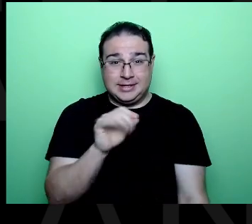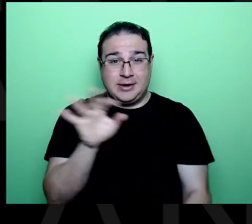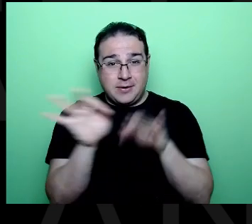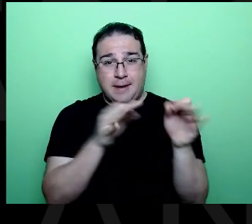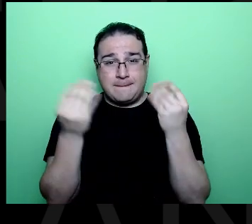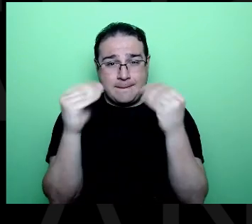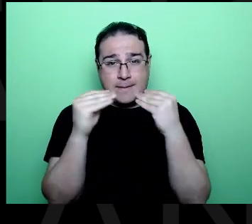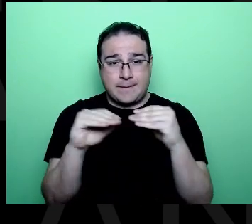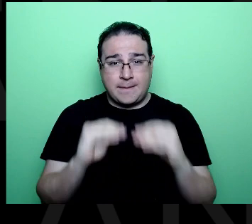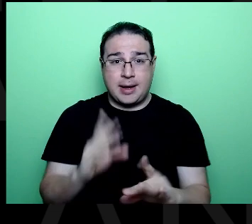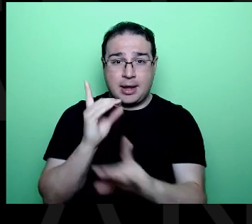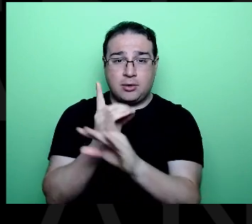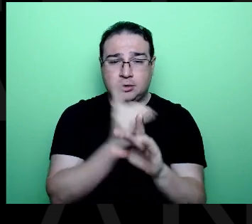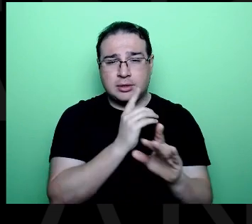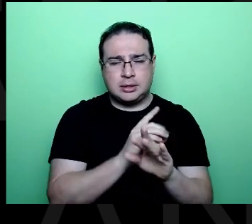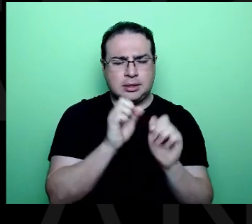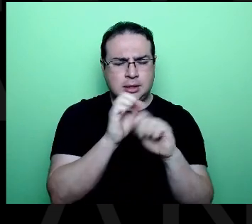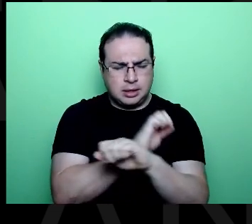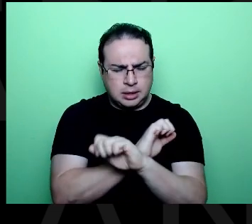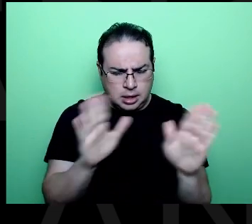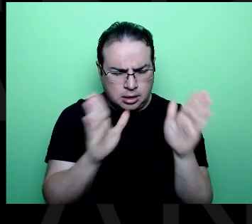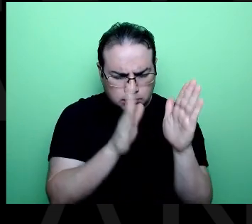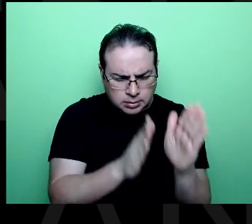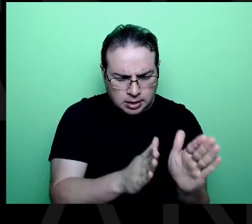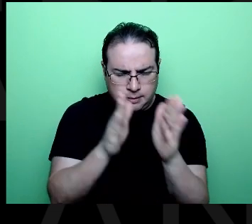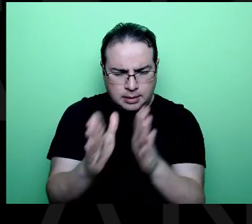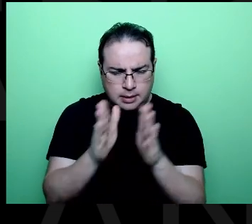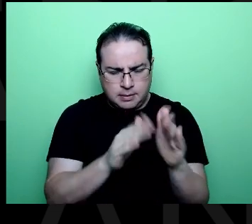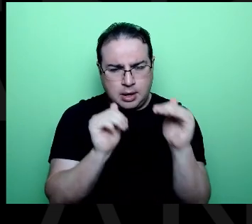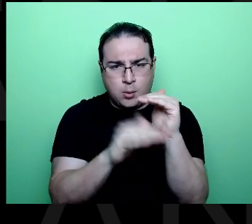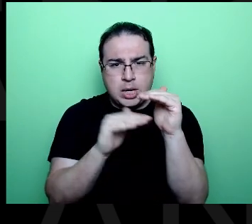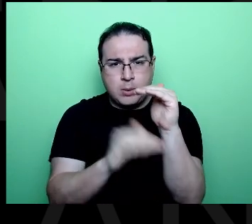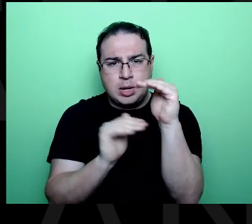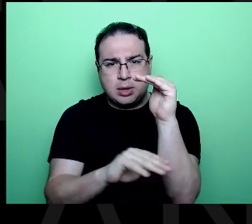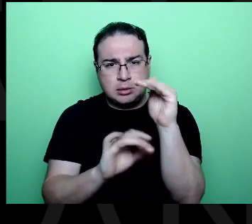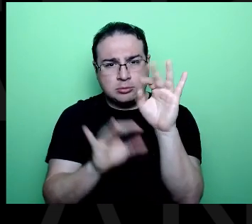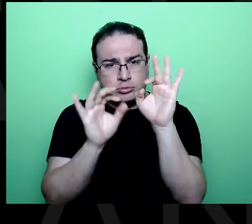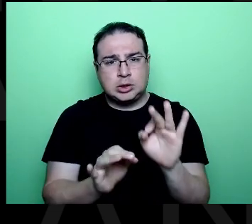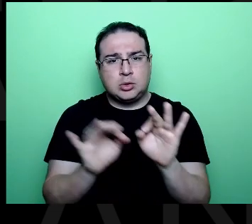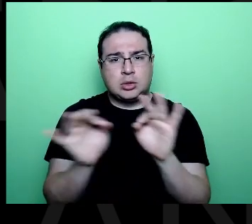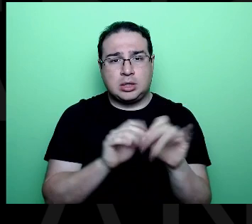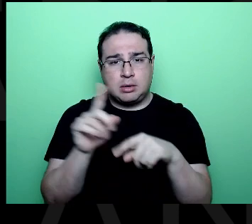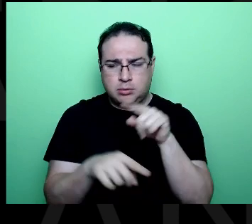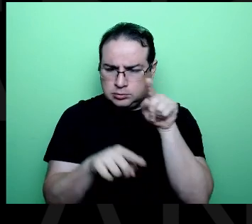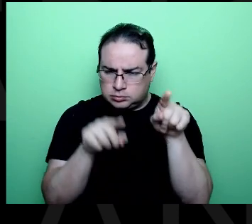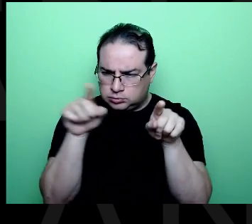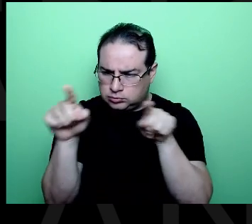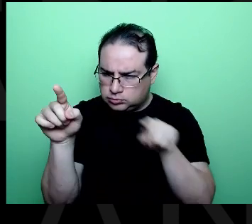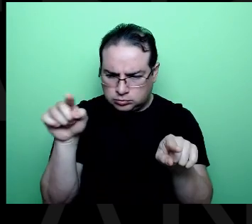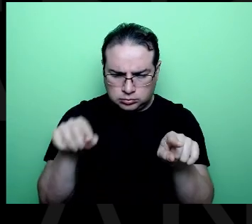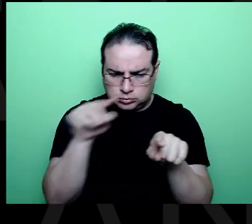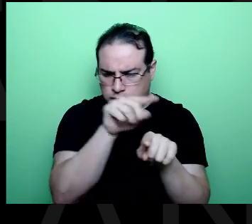foi armazenar, encontrar uma lógica para armazenar tudo, como armazenar tudo isso e como cruzar